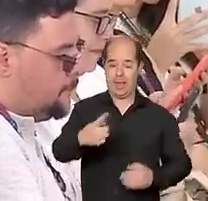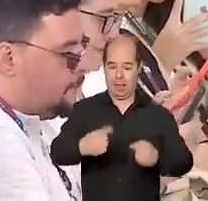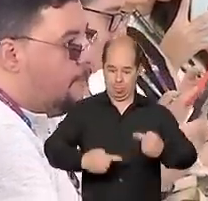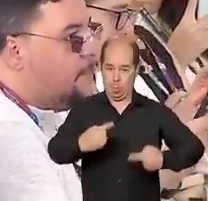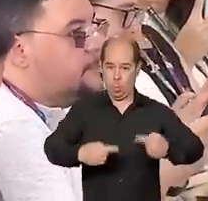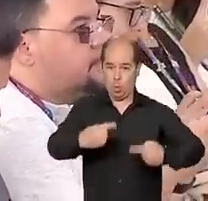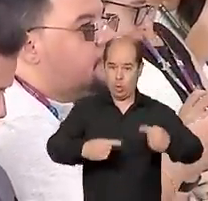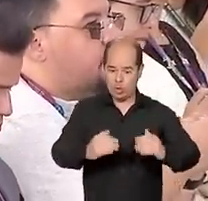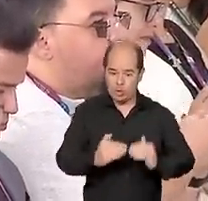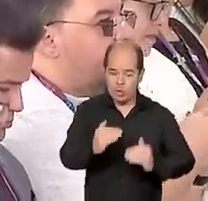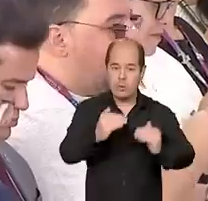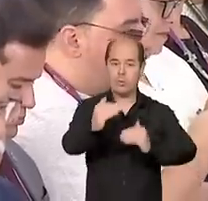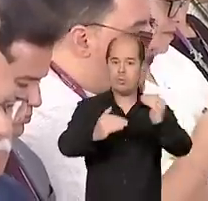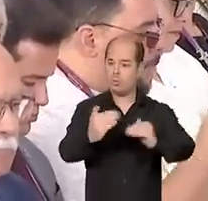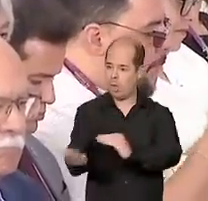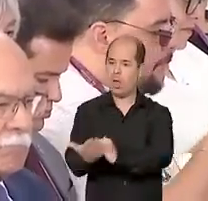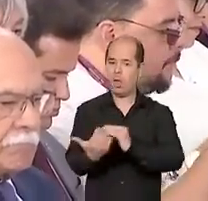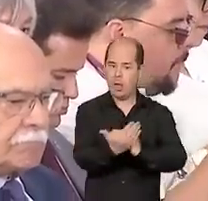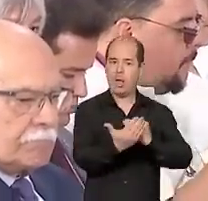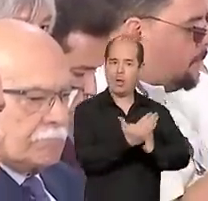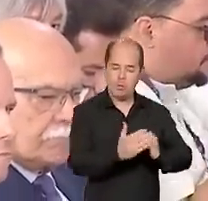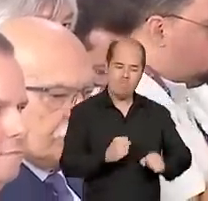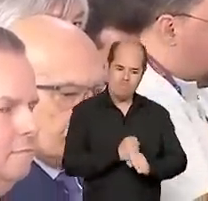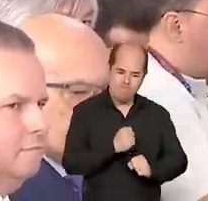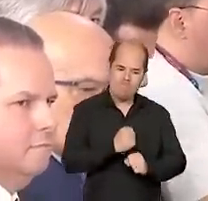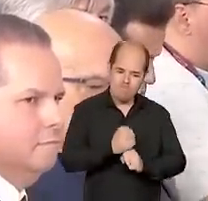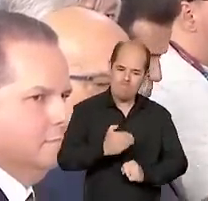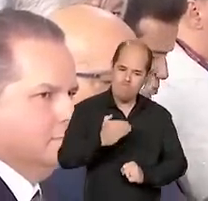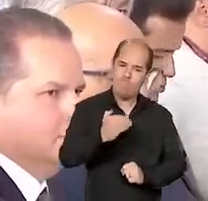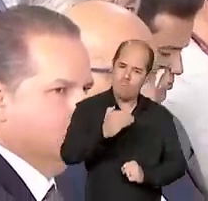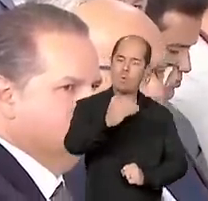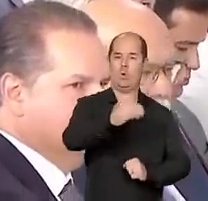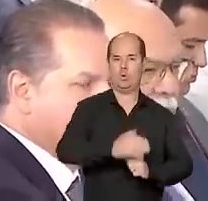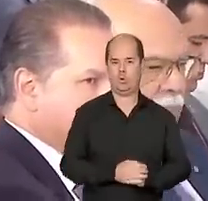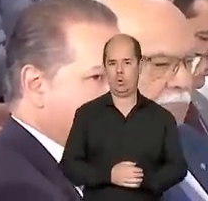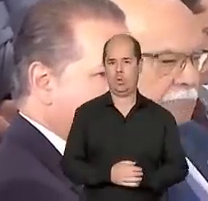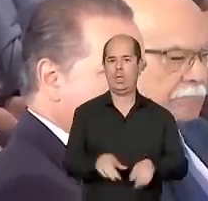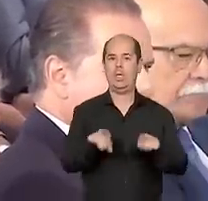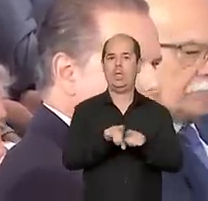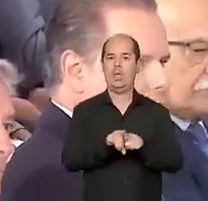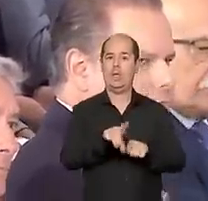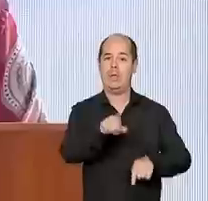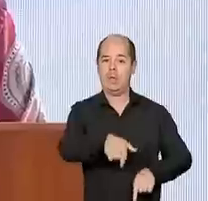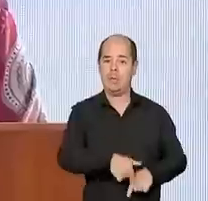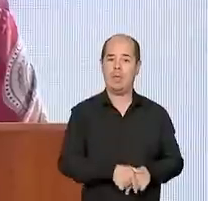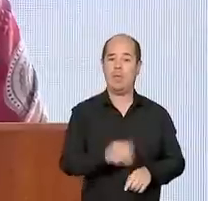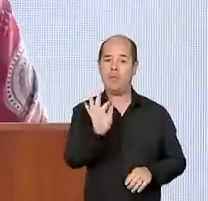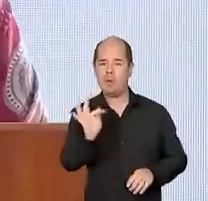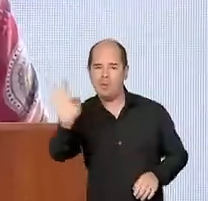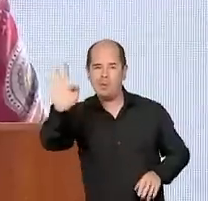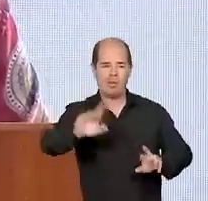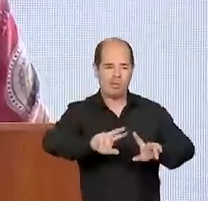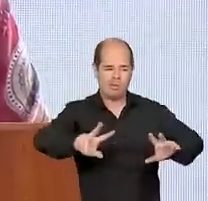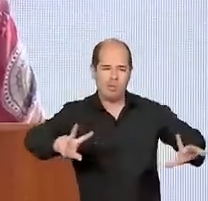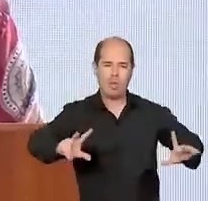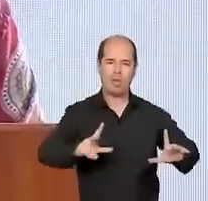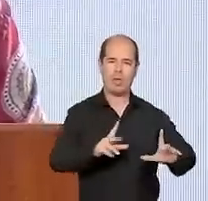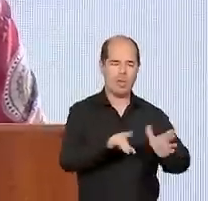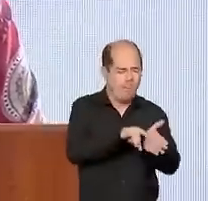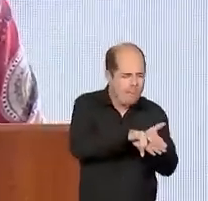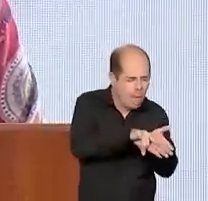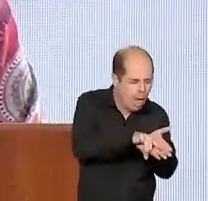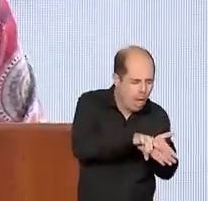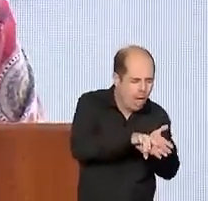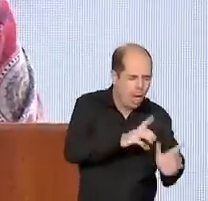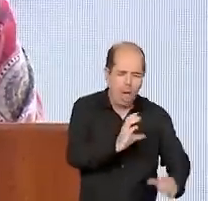política, a academia, através da universidade, dos institutos de pesquisa. Certamente eu não